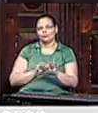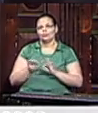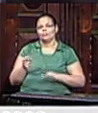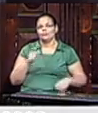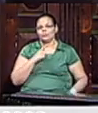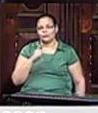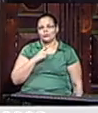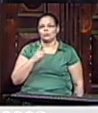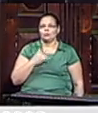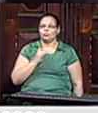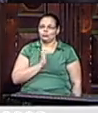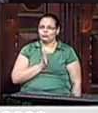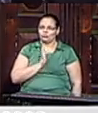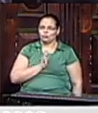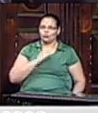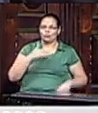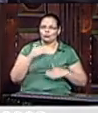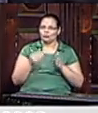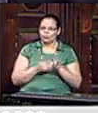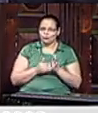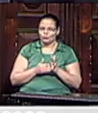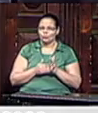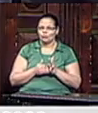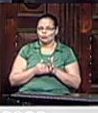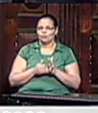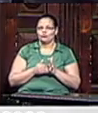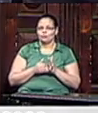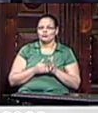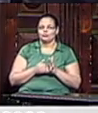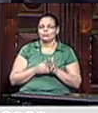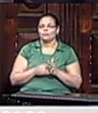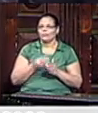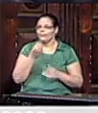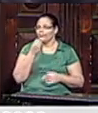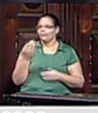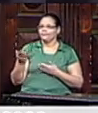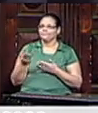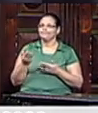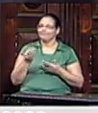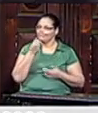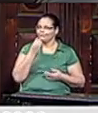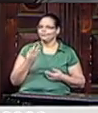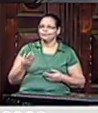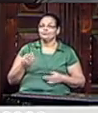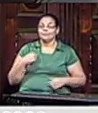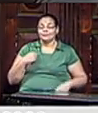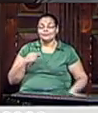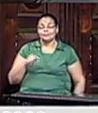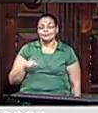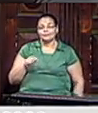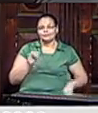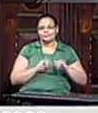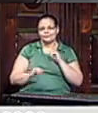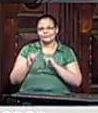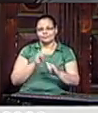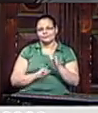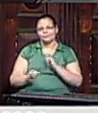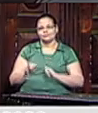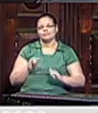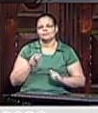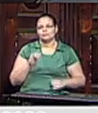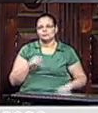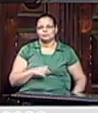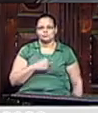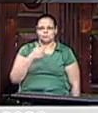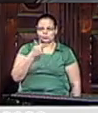no coração de todo campista e é muito bem-vindo nesse momento. Anuncio indicação legislativa